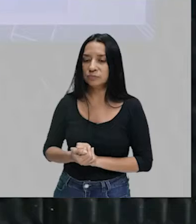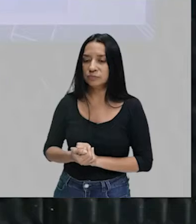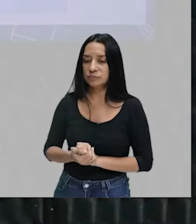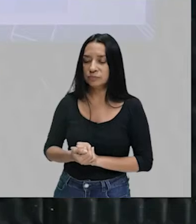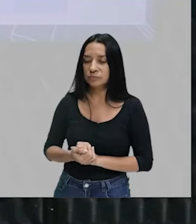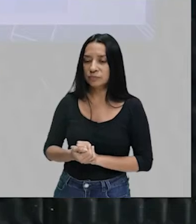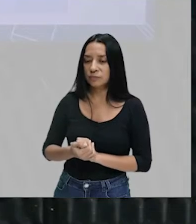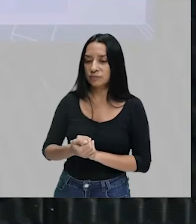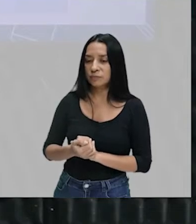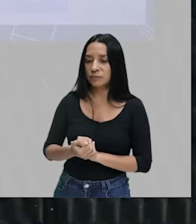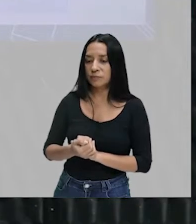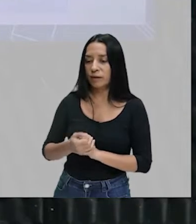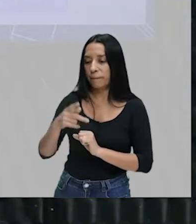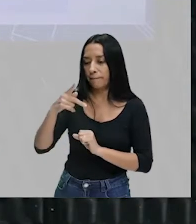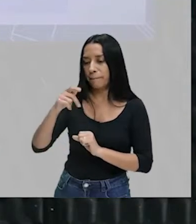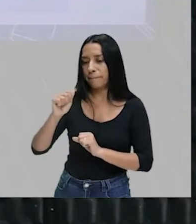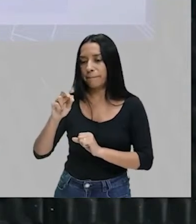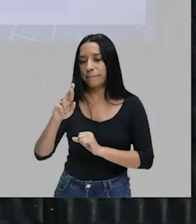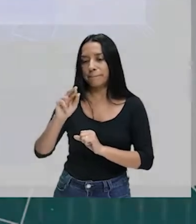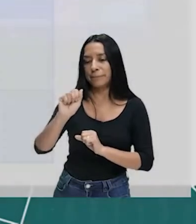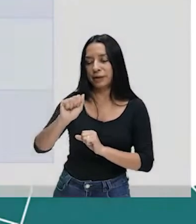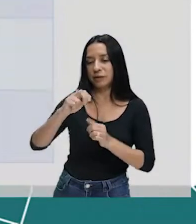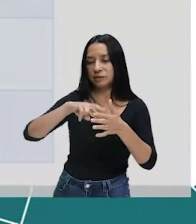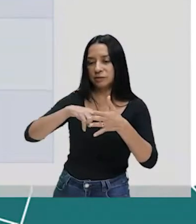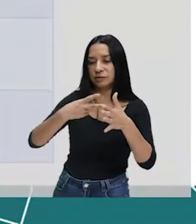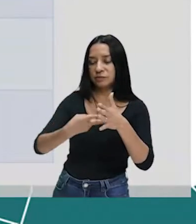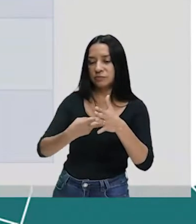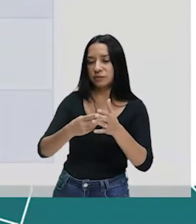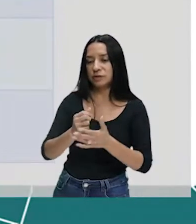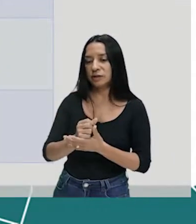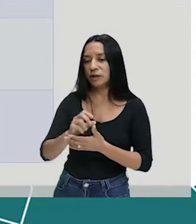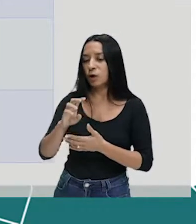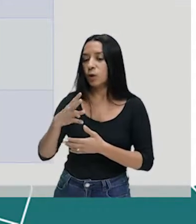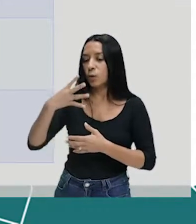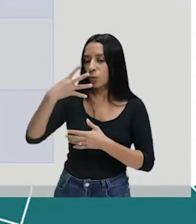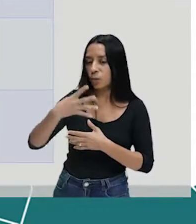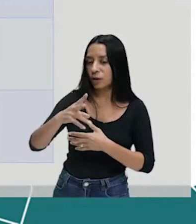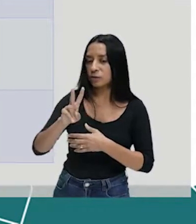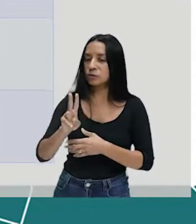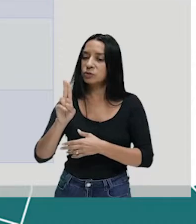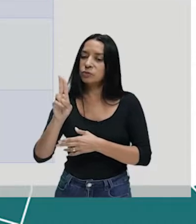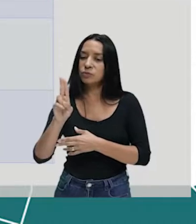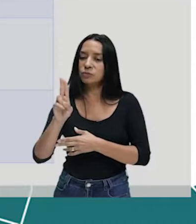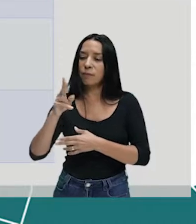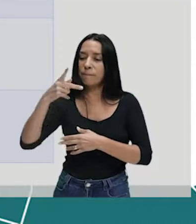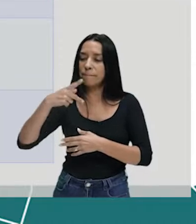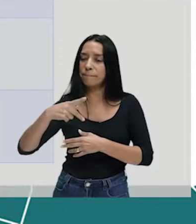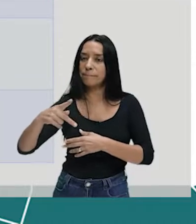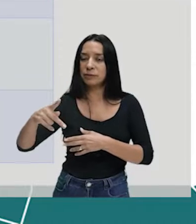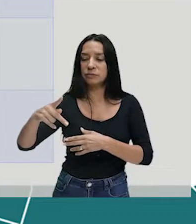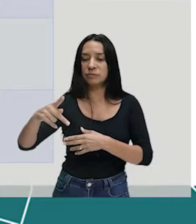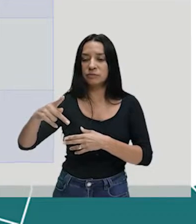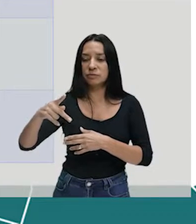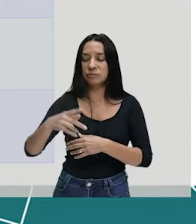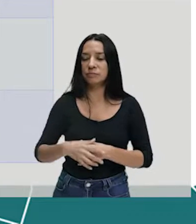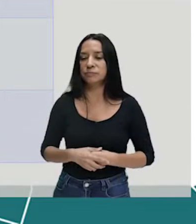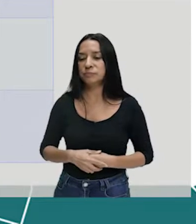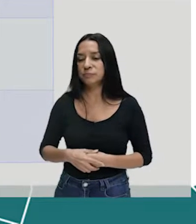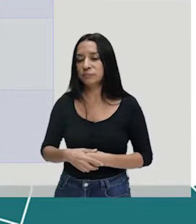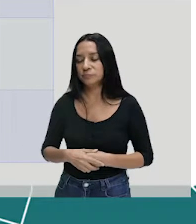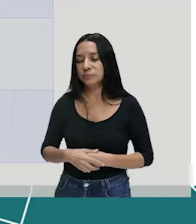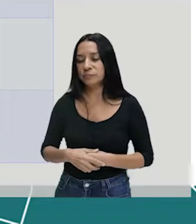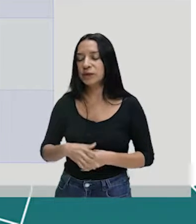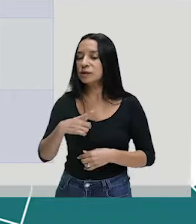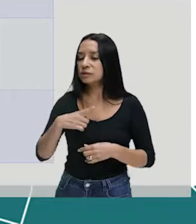for que significa para então 4io quer dizer para você for you tá então tem